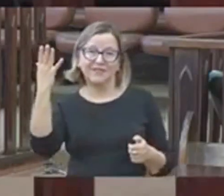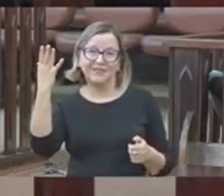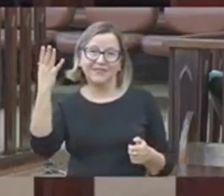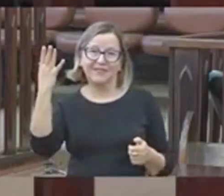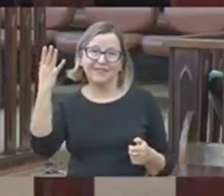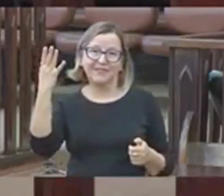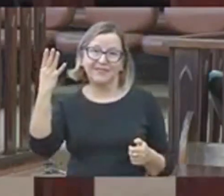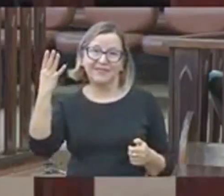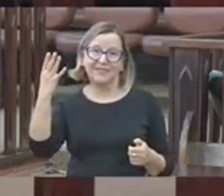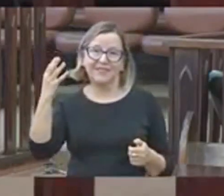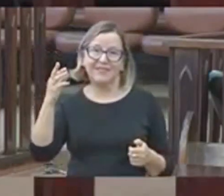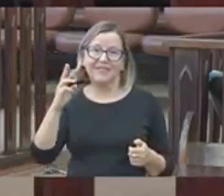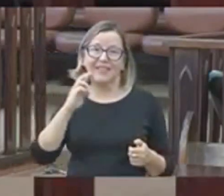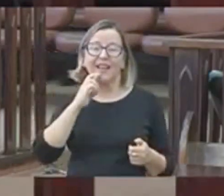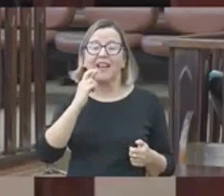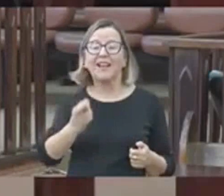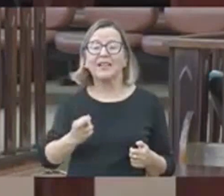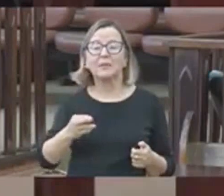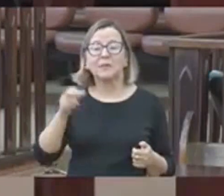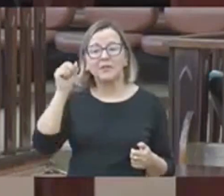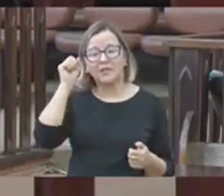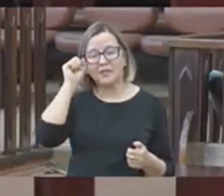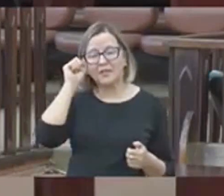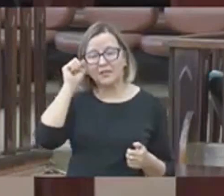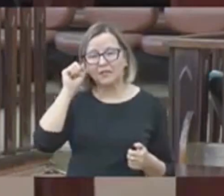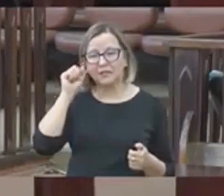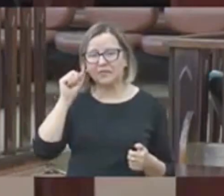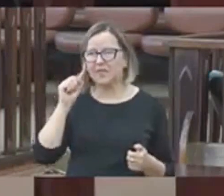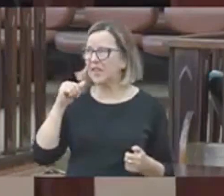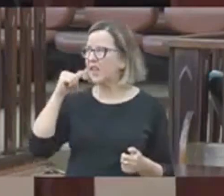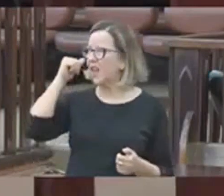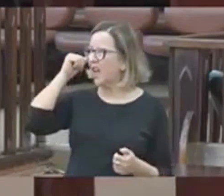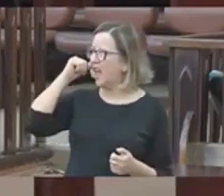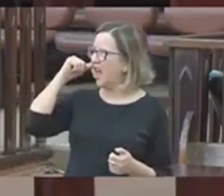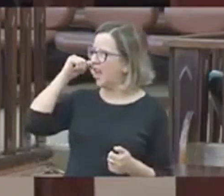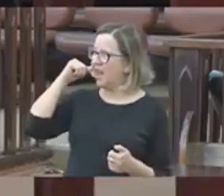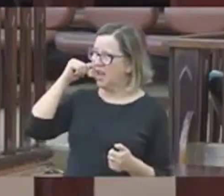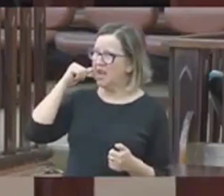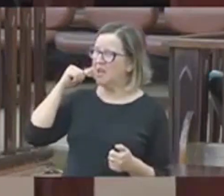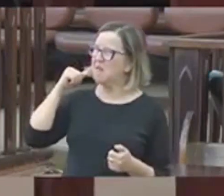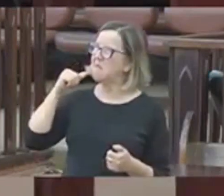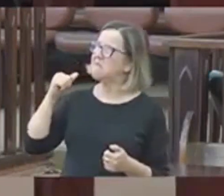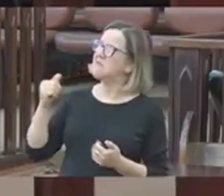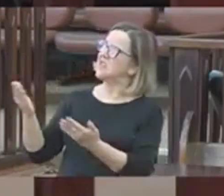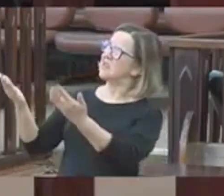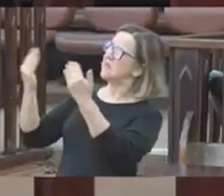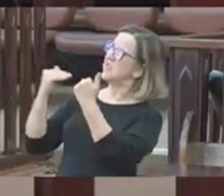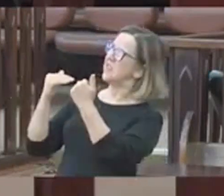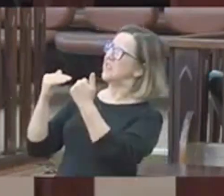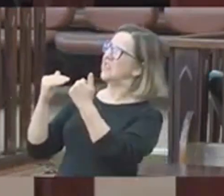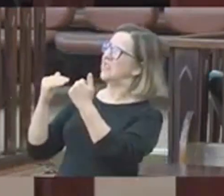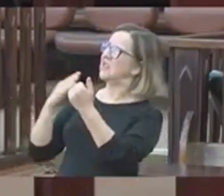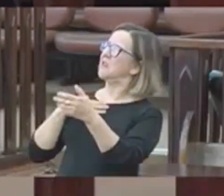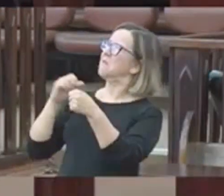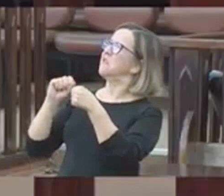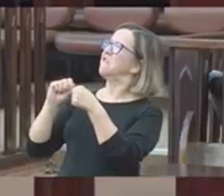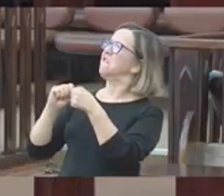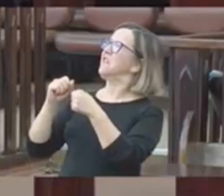primeira palavra de Adão é assim: a mulher que o Senhor me deu, ela me fez comer do